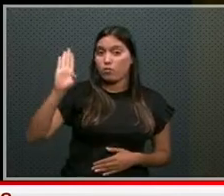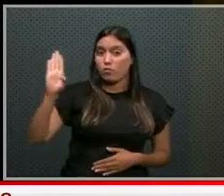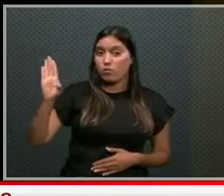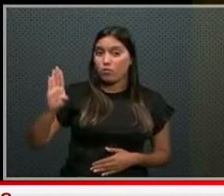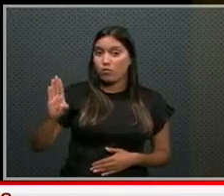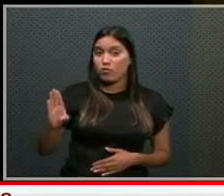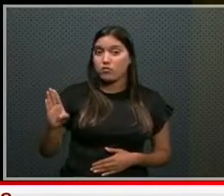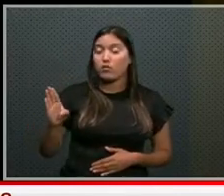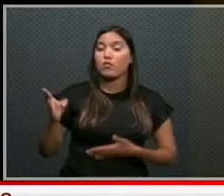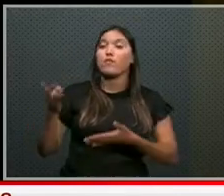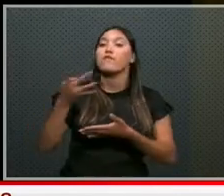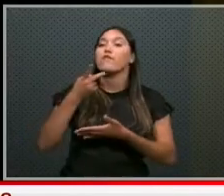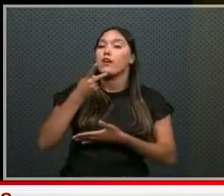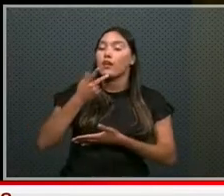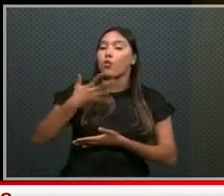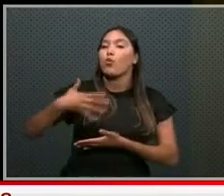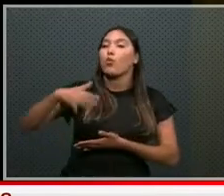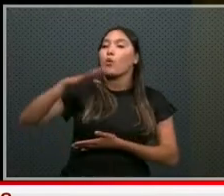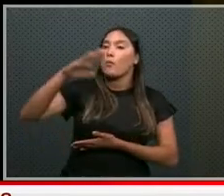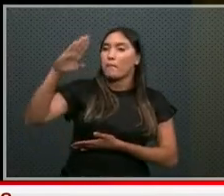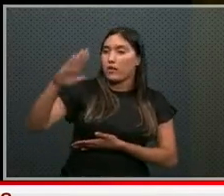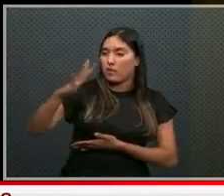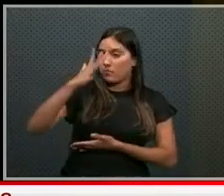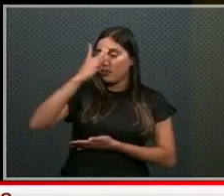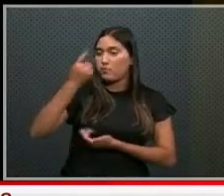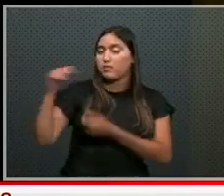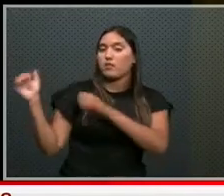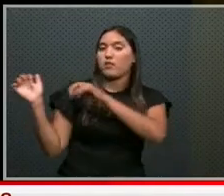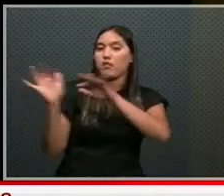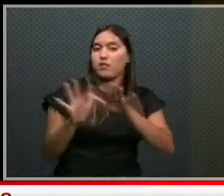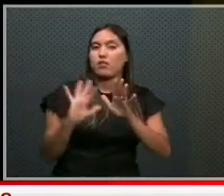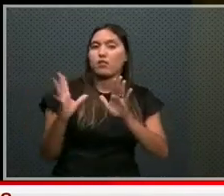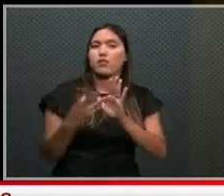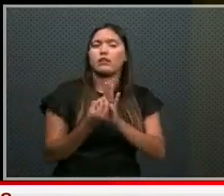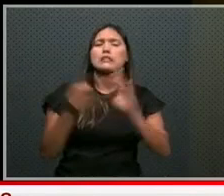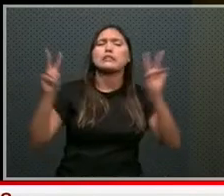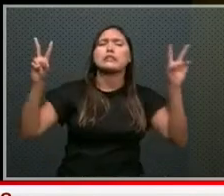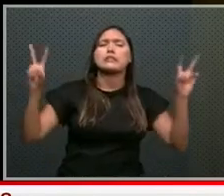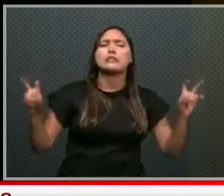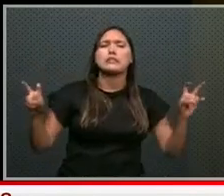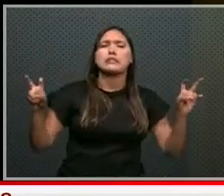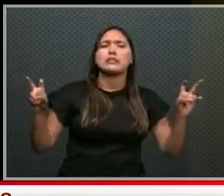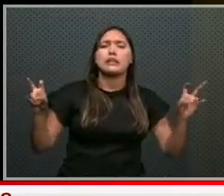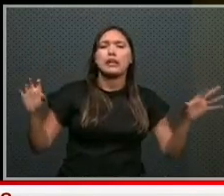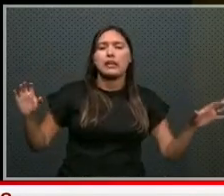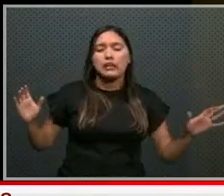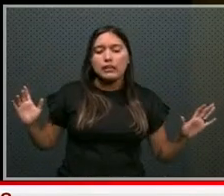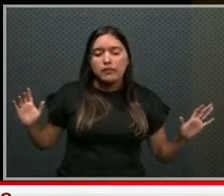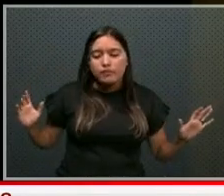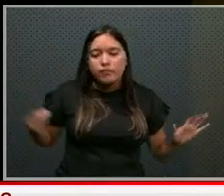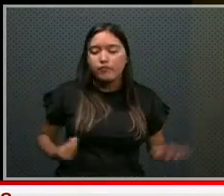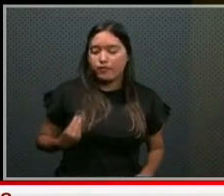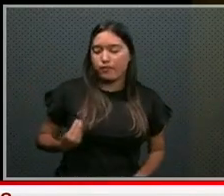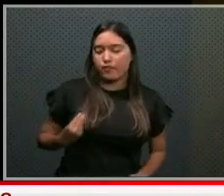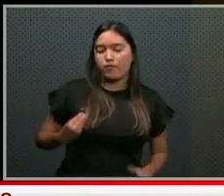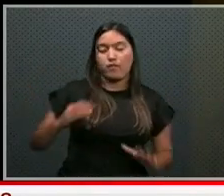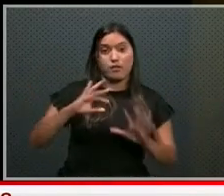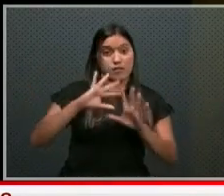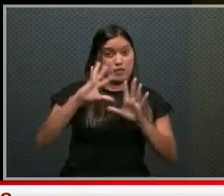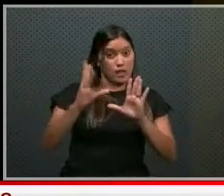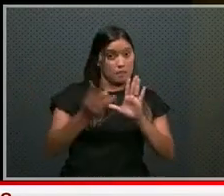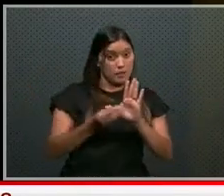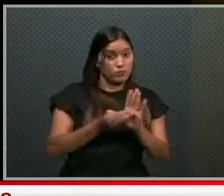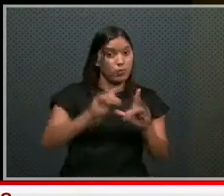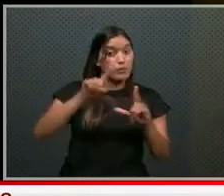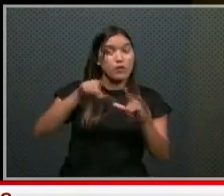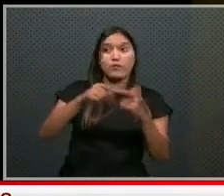se ocupar a Amazônia tinha um lema integral Amazônia para não entregar Olhe bem que eu tô